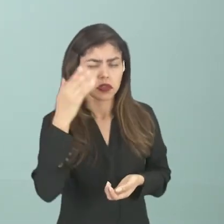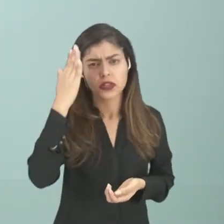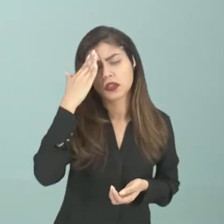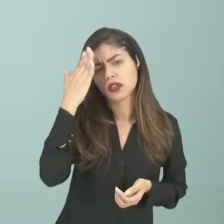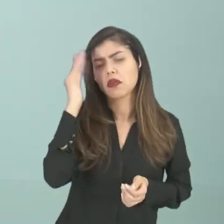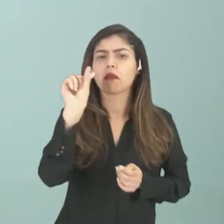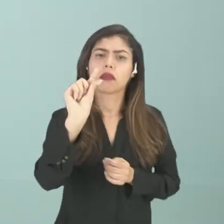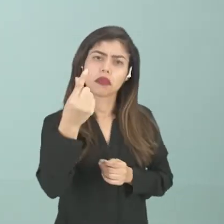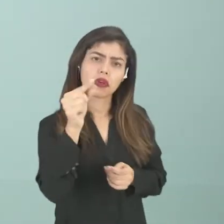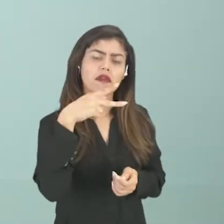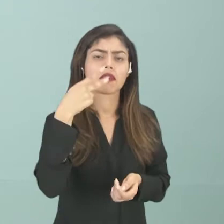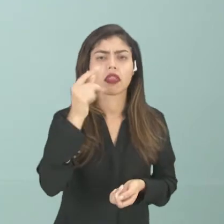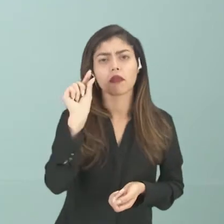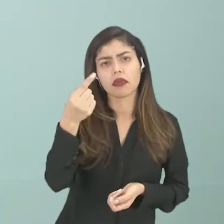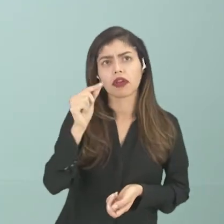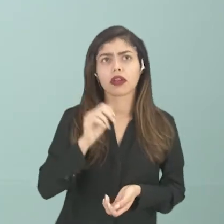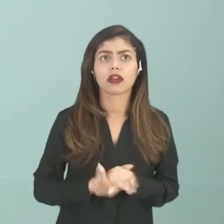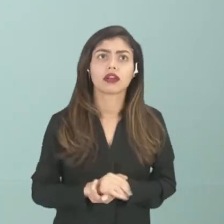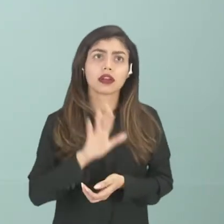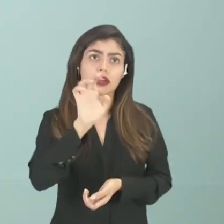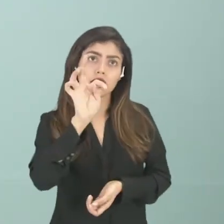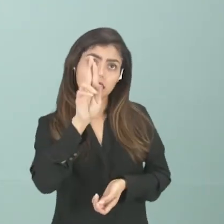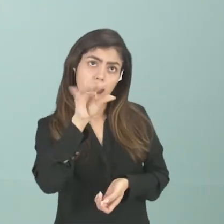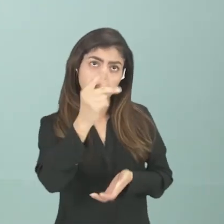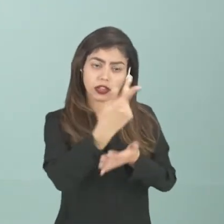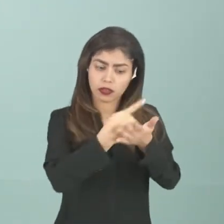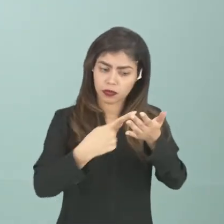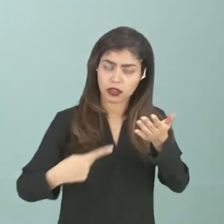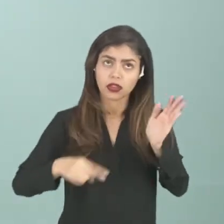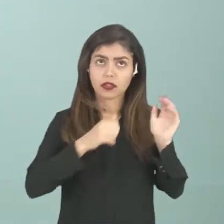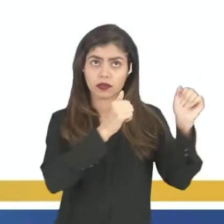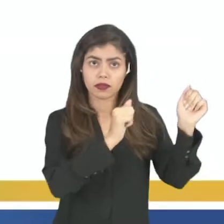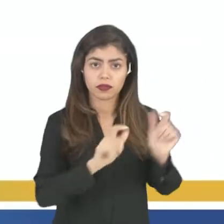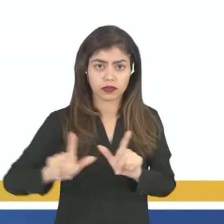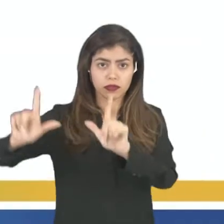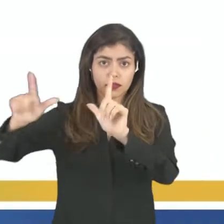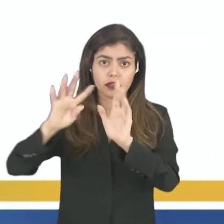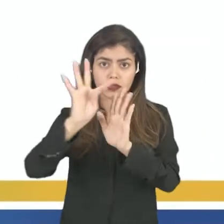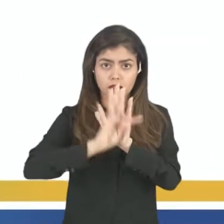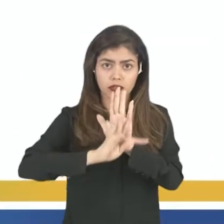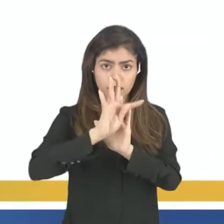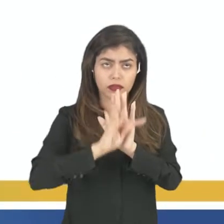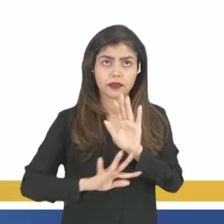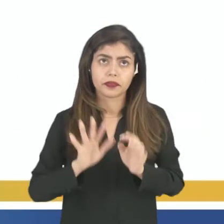pouquinho e falar um pouquinho sobre estética e poética. Acompanha comigo o texto.